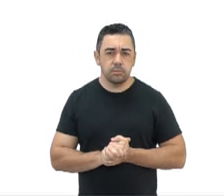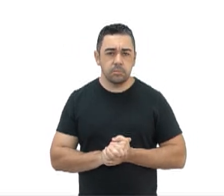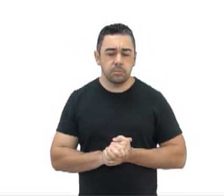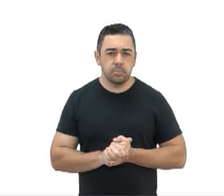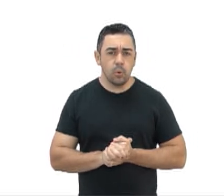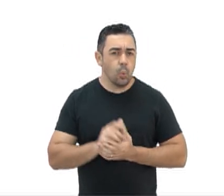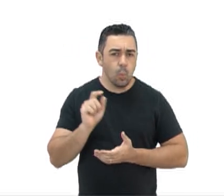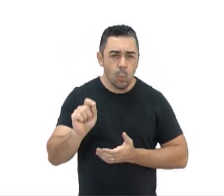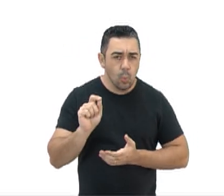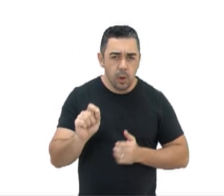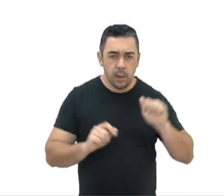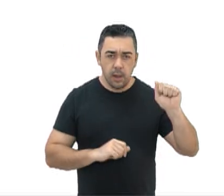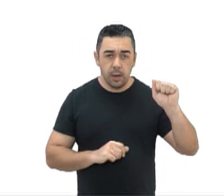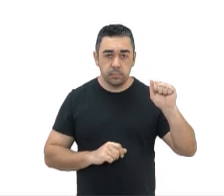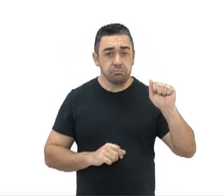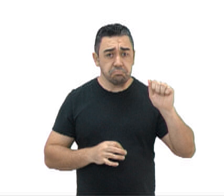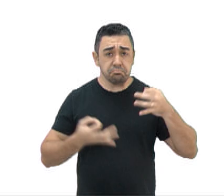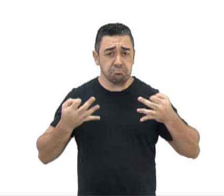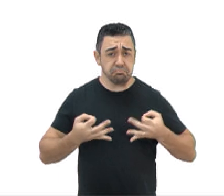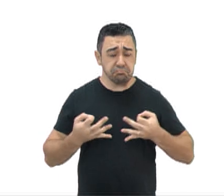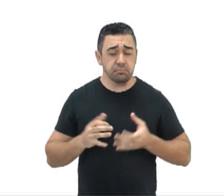uma cena otimista,